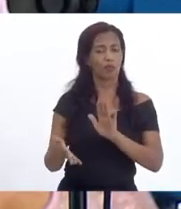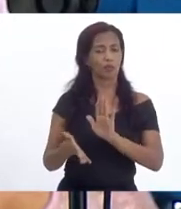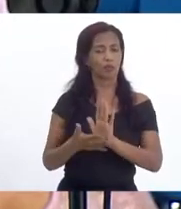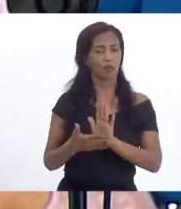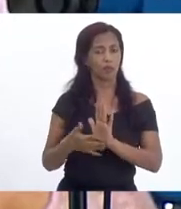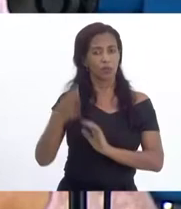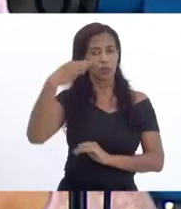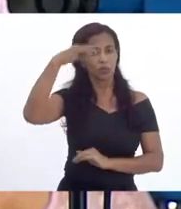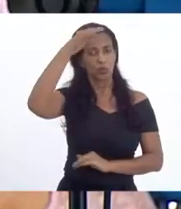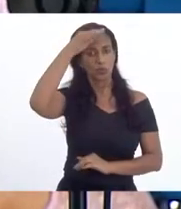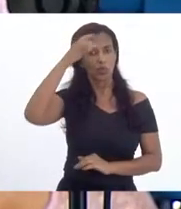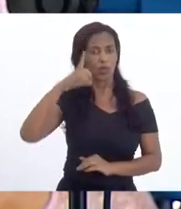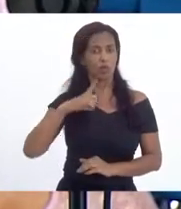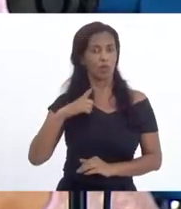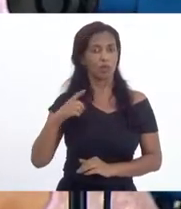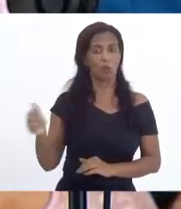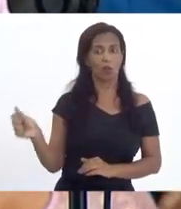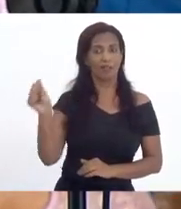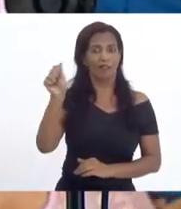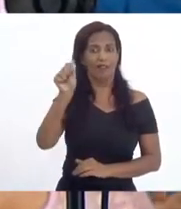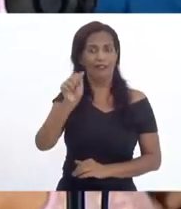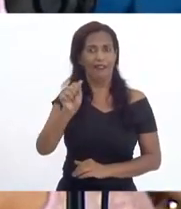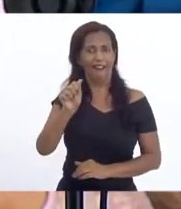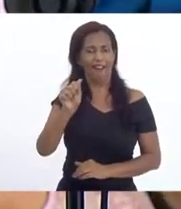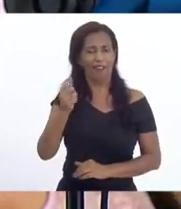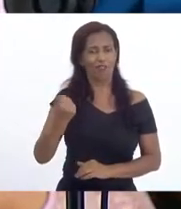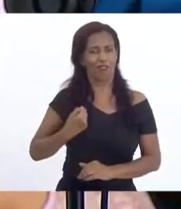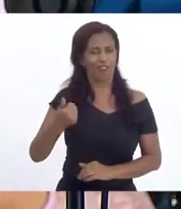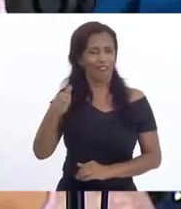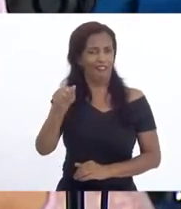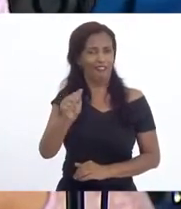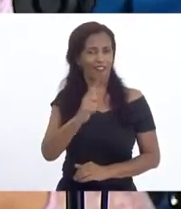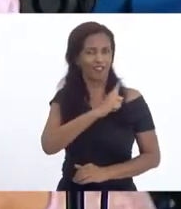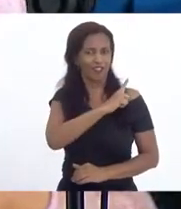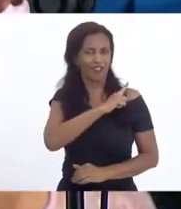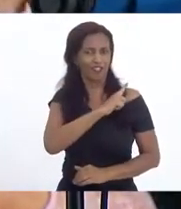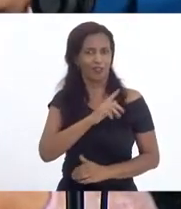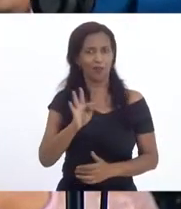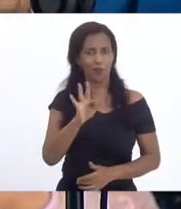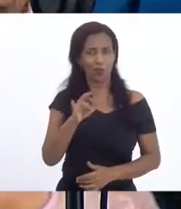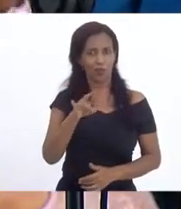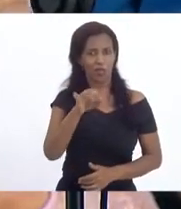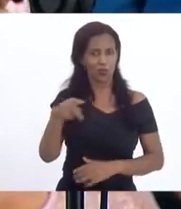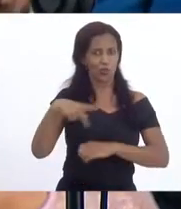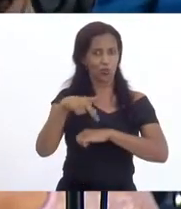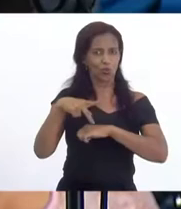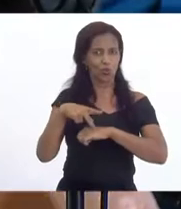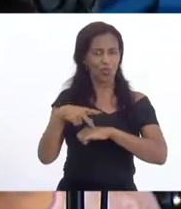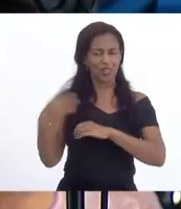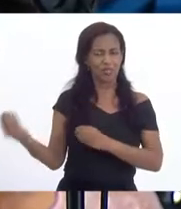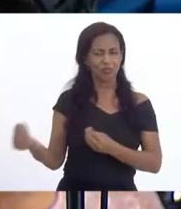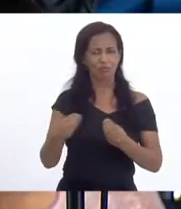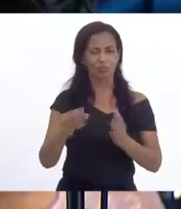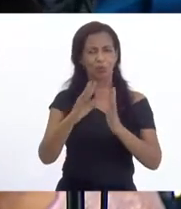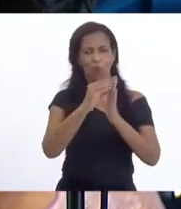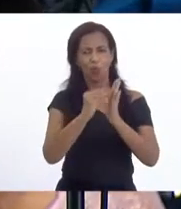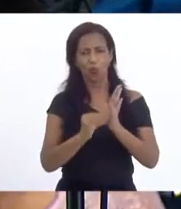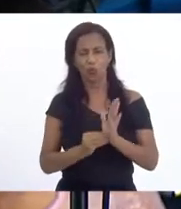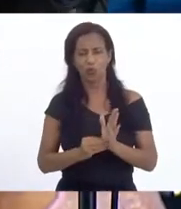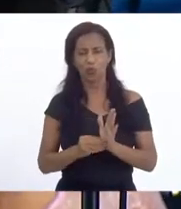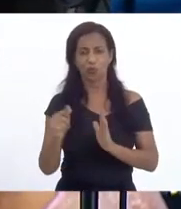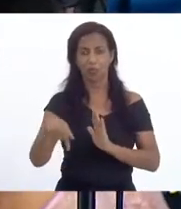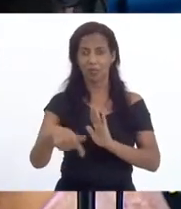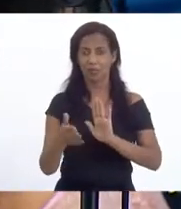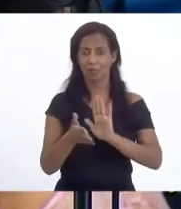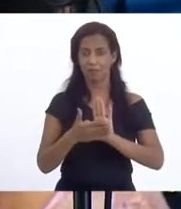Santo recebeu nota A em gestão pelo Tesouro Nacional. Isso trouxe um conteúdo para que, nesse